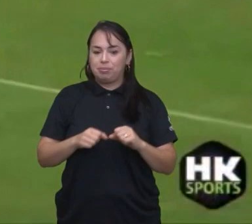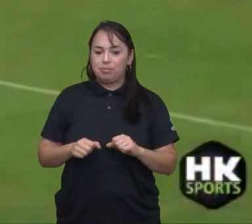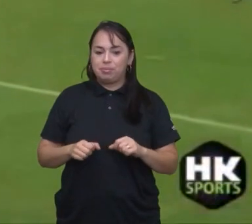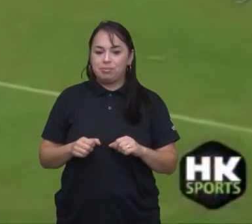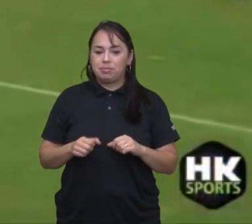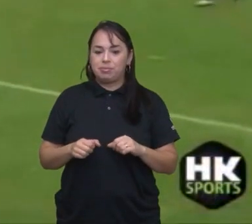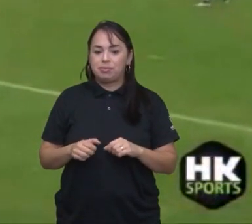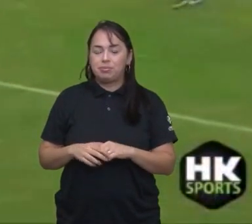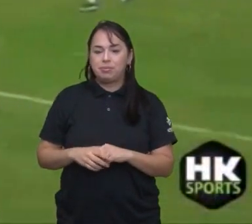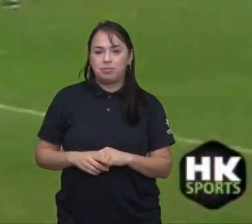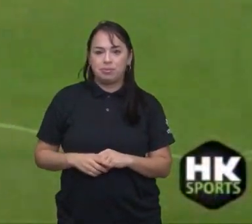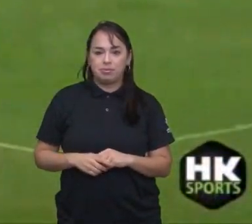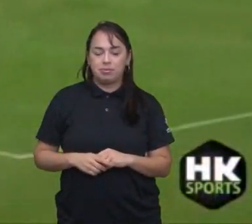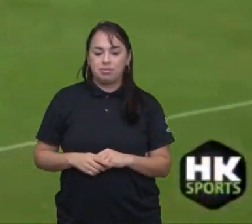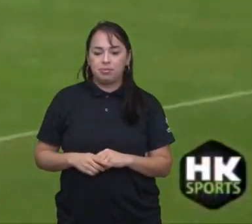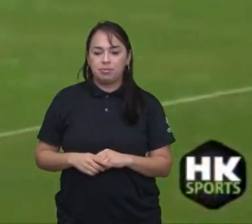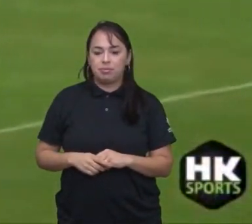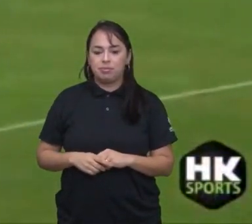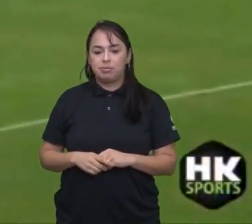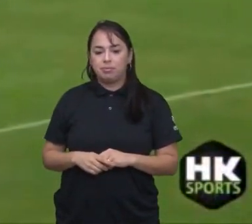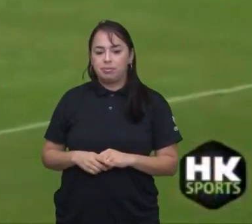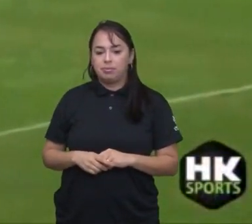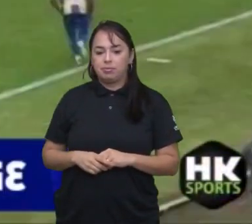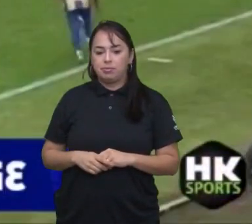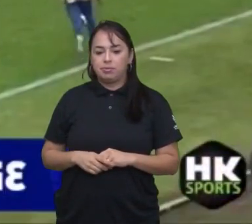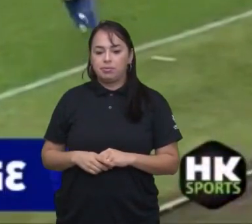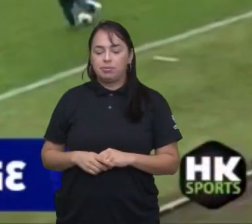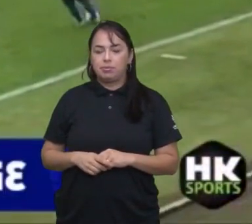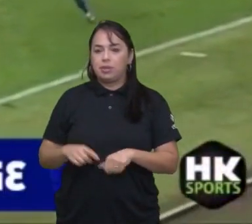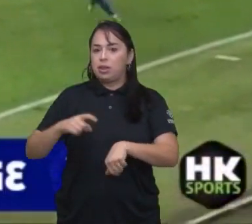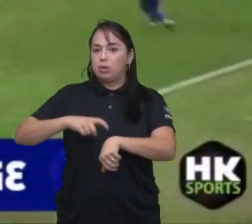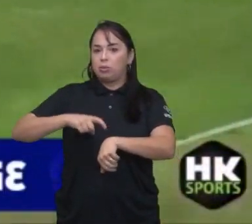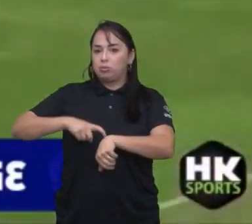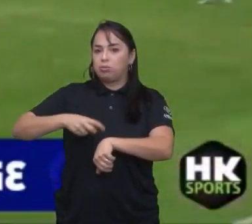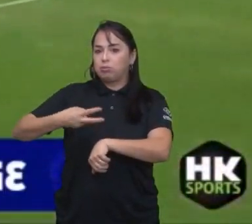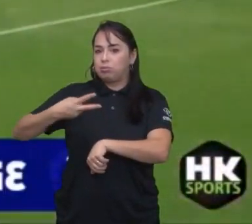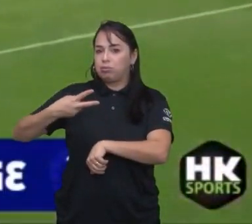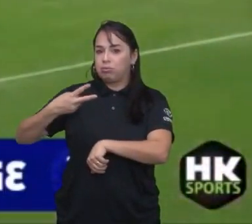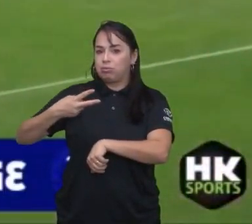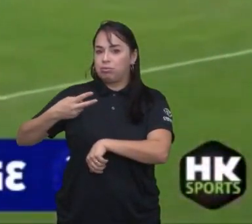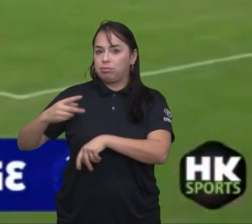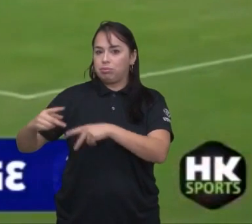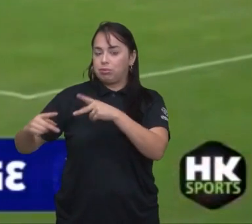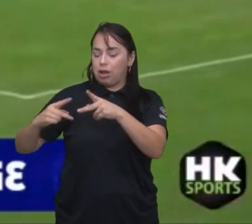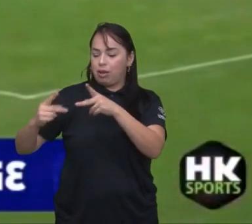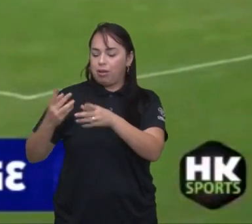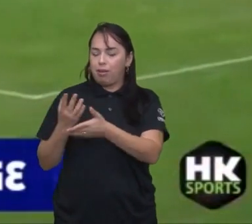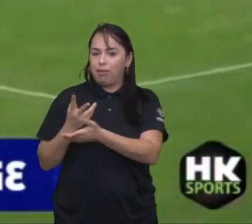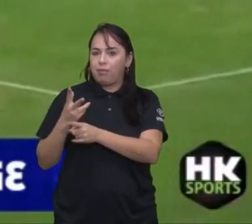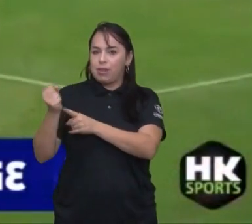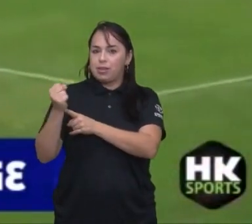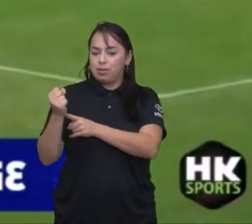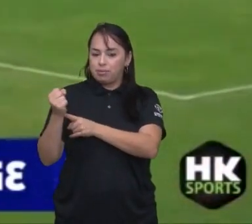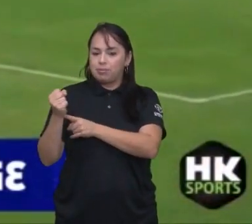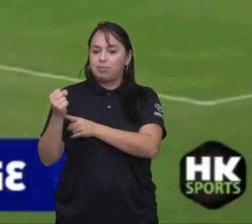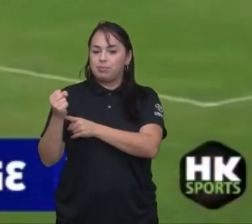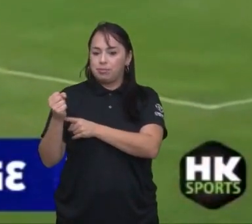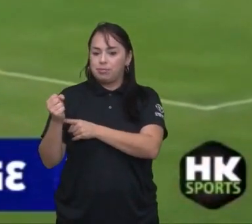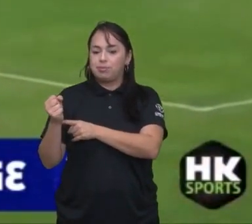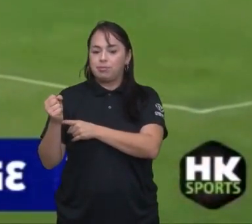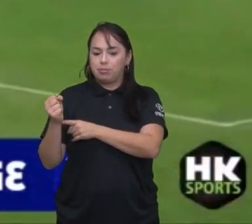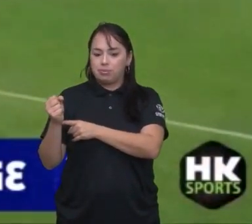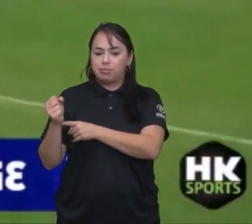e virou 7 minutos depois com o Daniel. No segundo tempo, o São José chegou ao empate com Barcos de